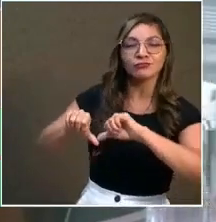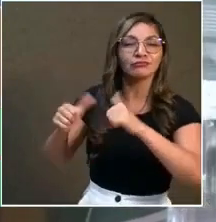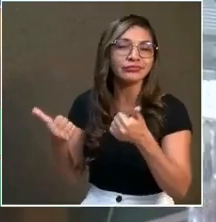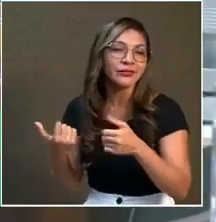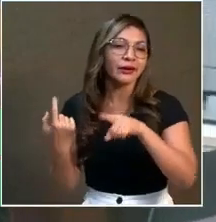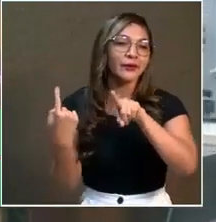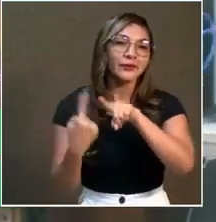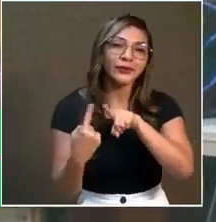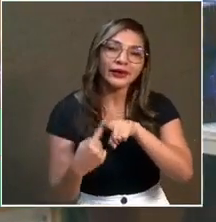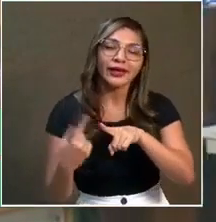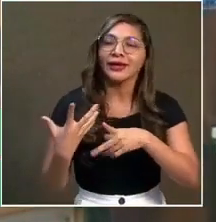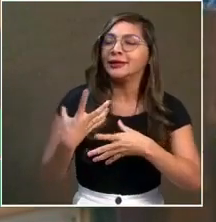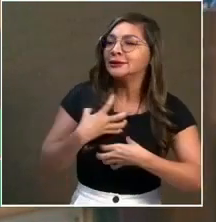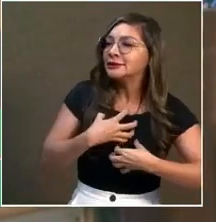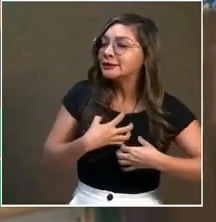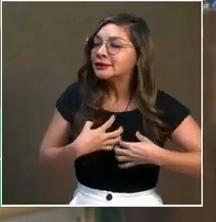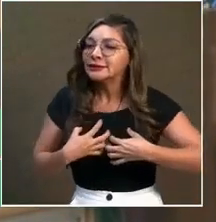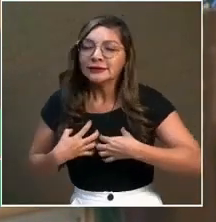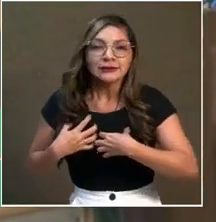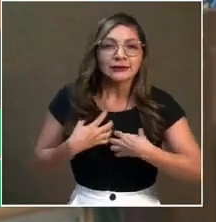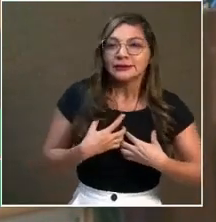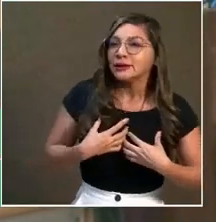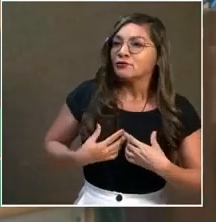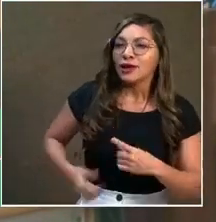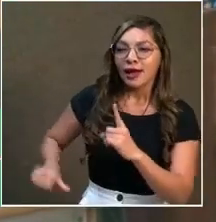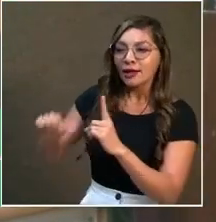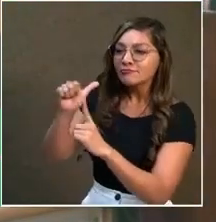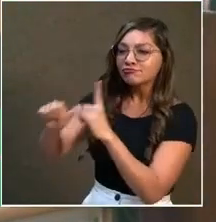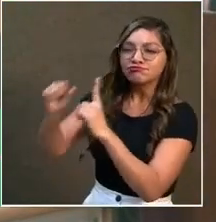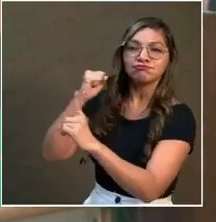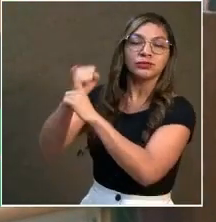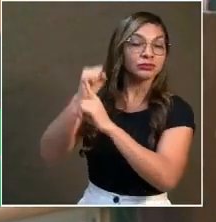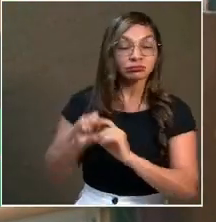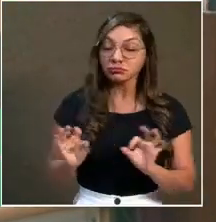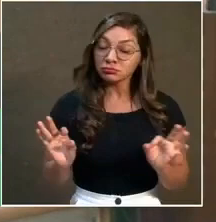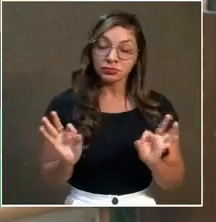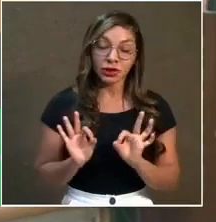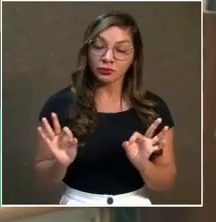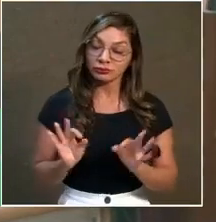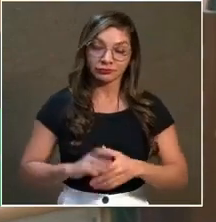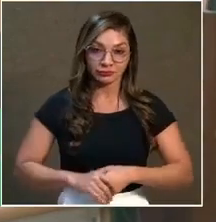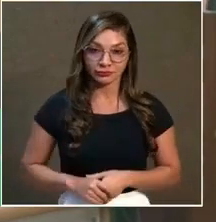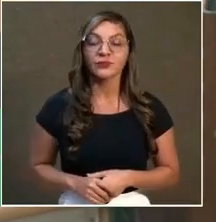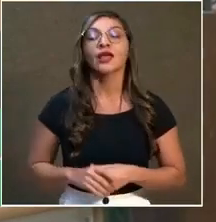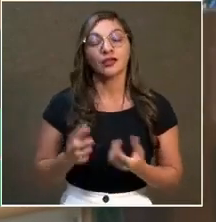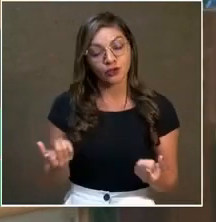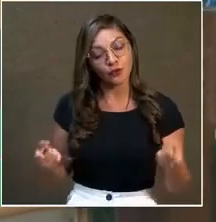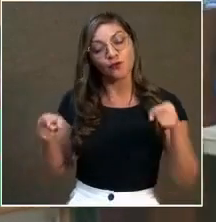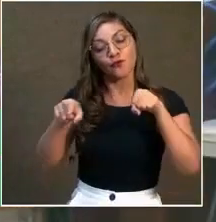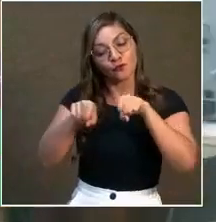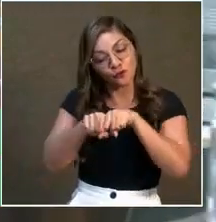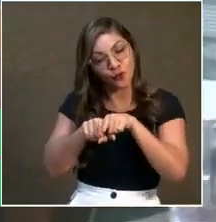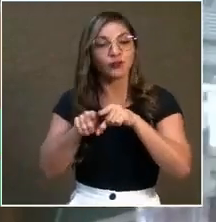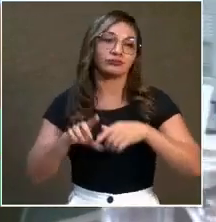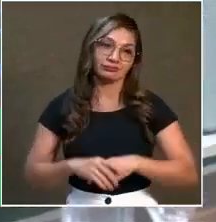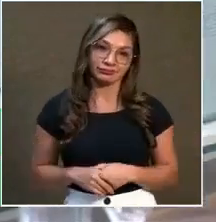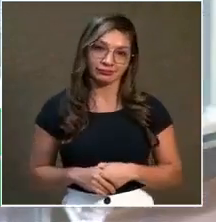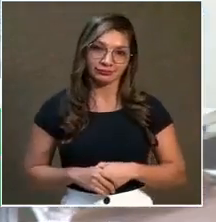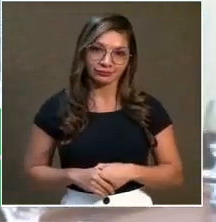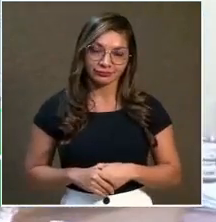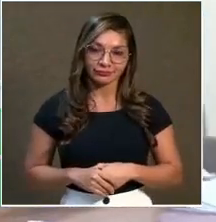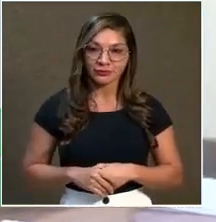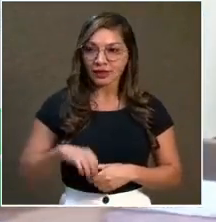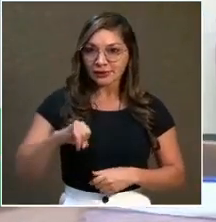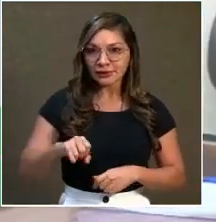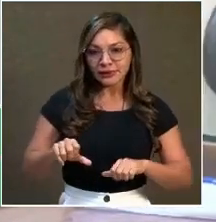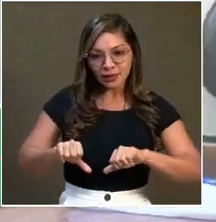não aguentou e praticou o crime. Não foi isso, excelências. Eles reataram. Se eles